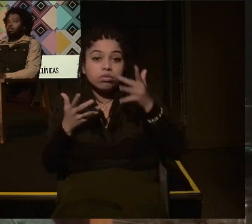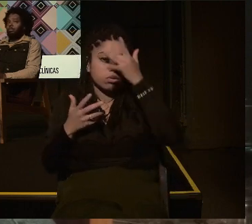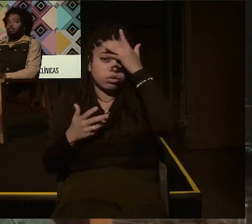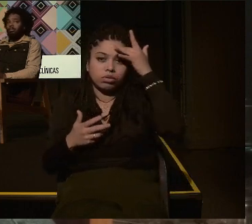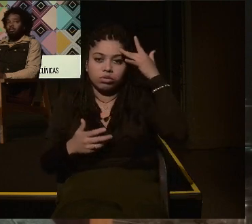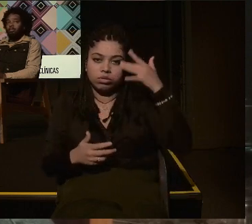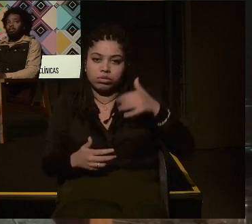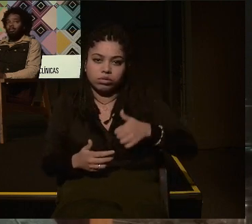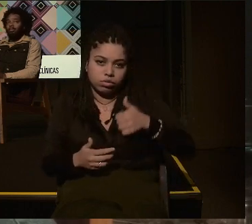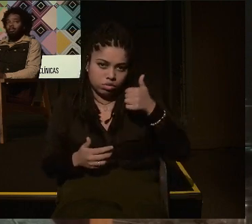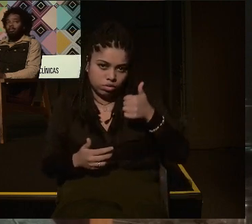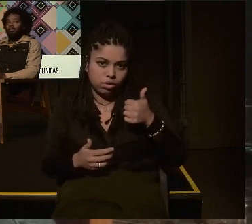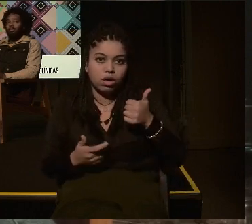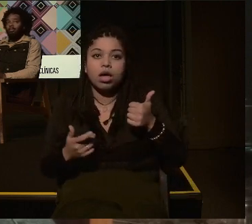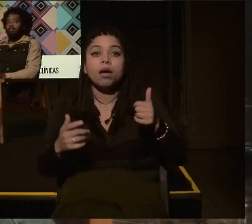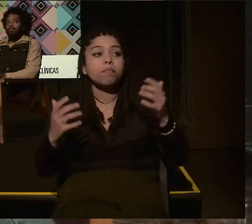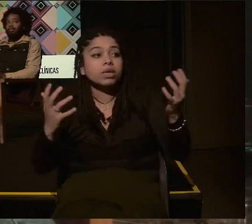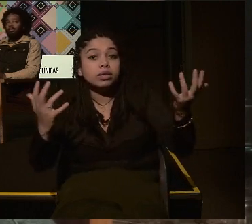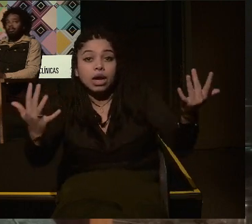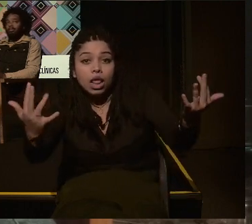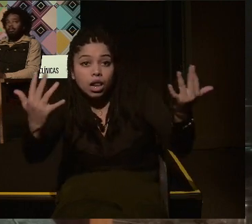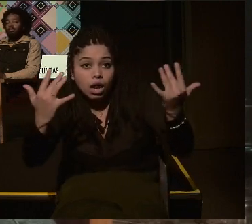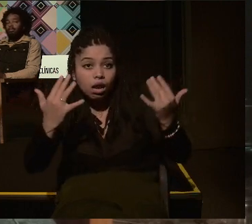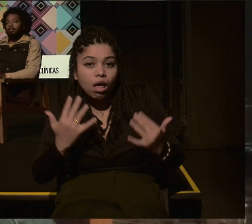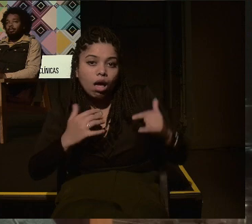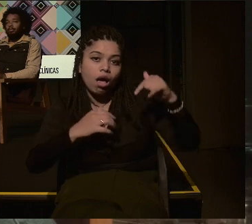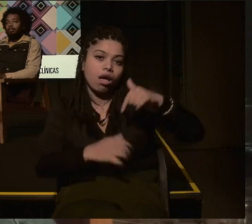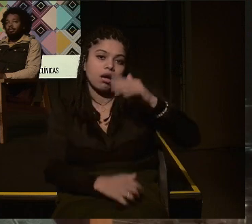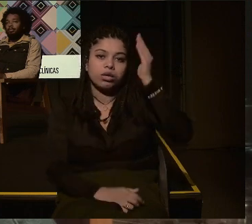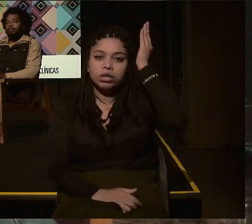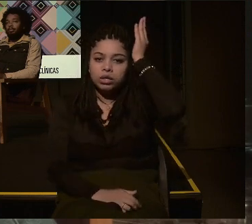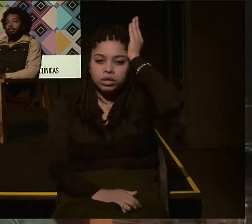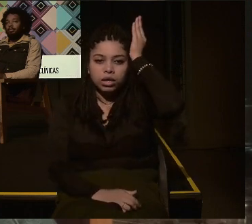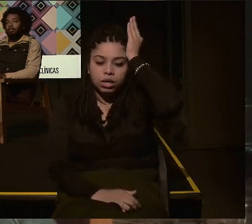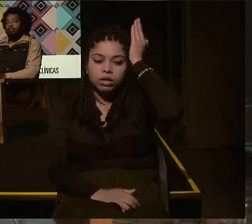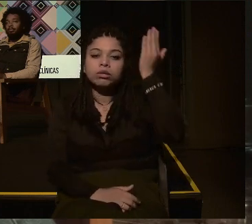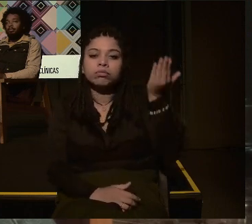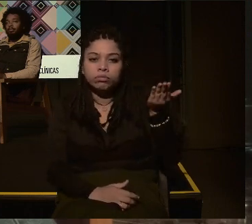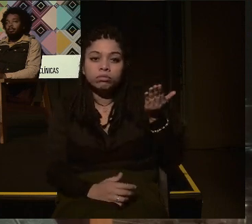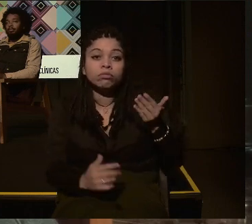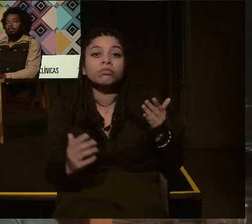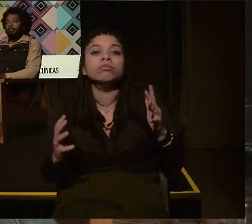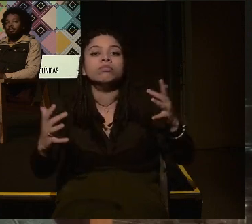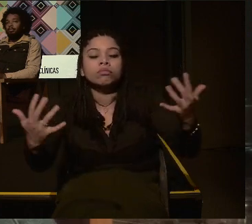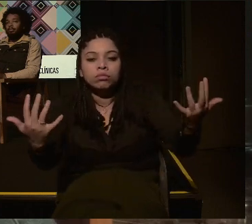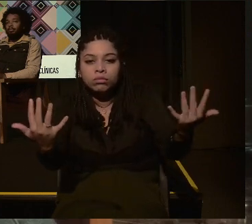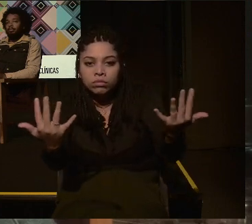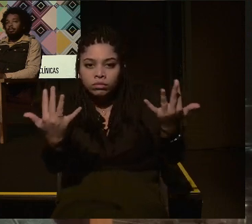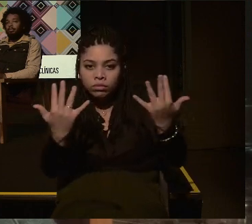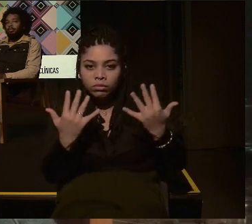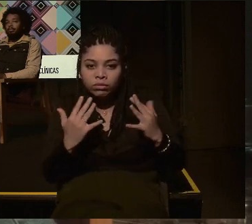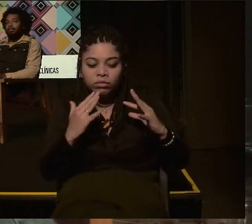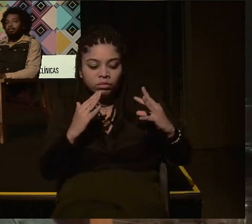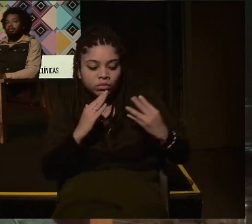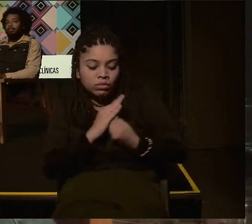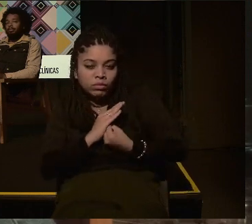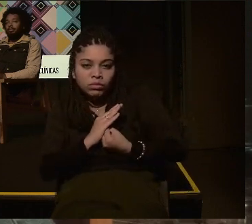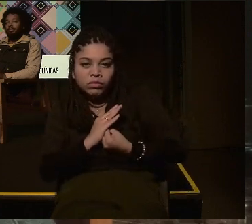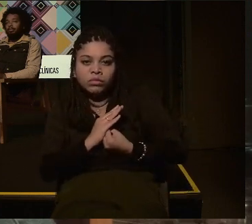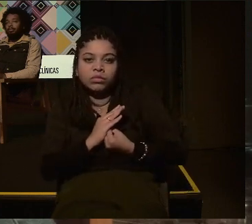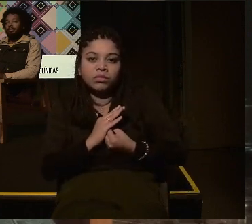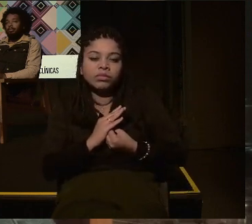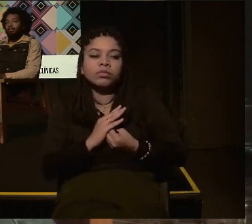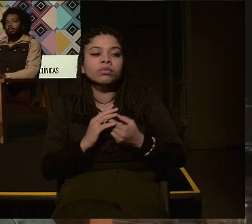aquilombação do SESC. A aquilombação das margens clínicas. A aquilombação